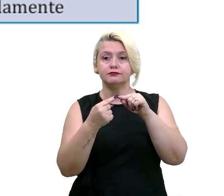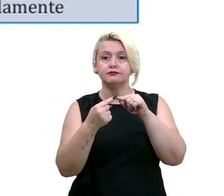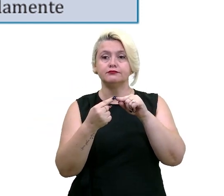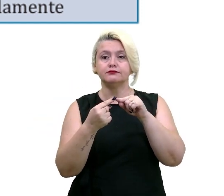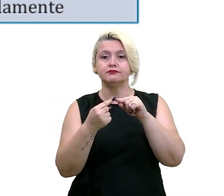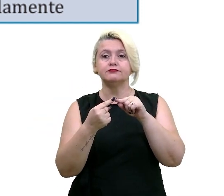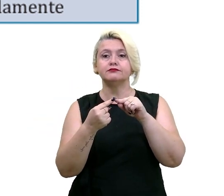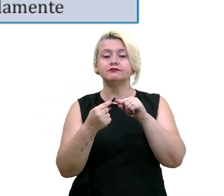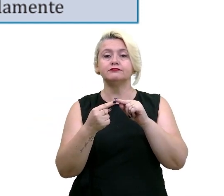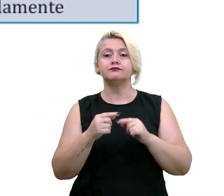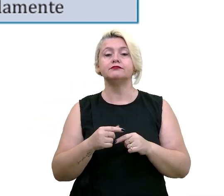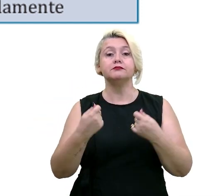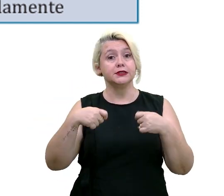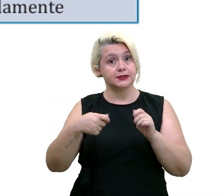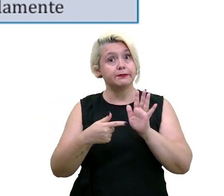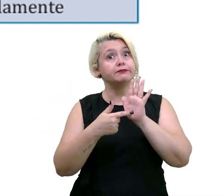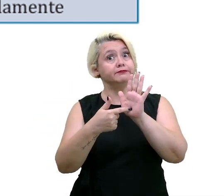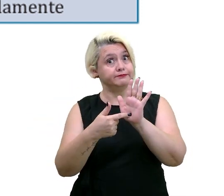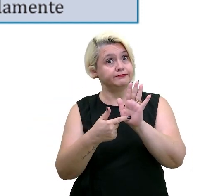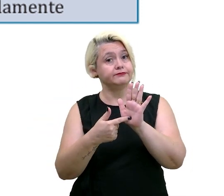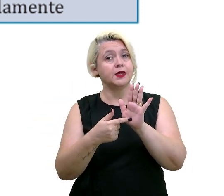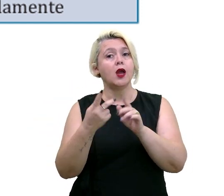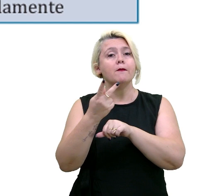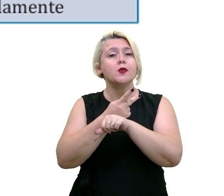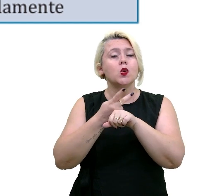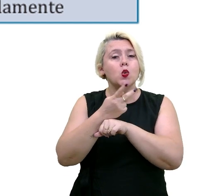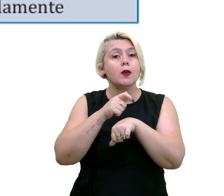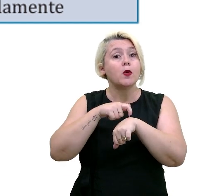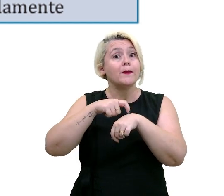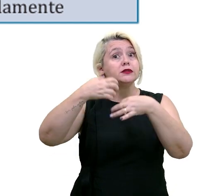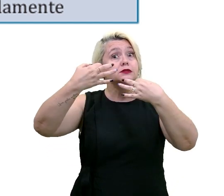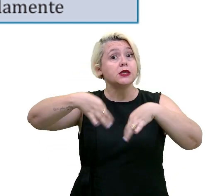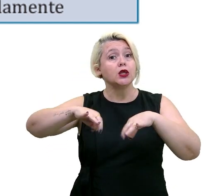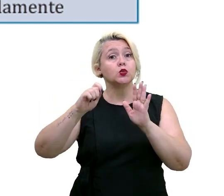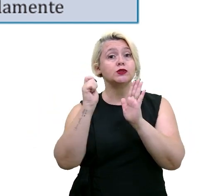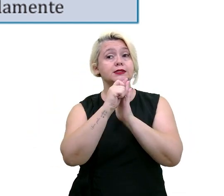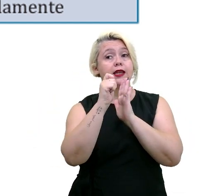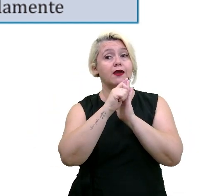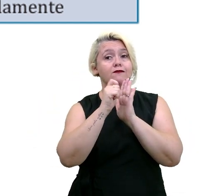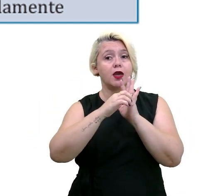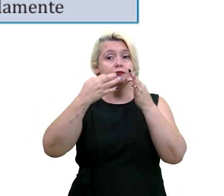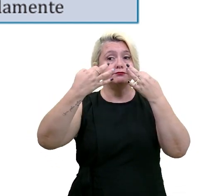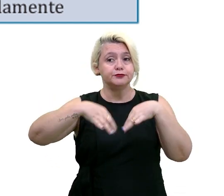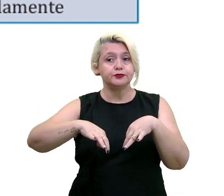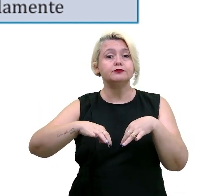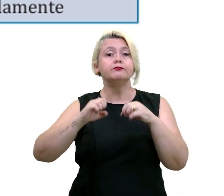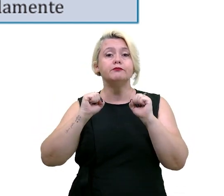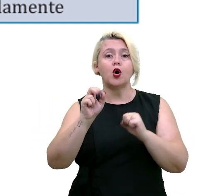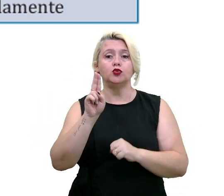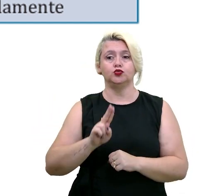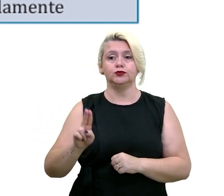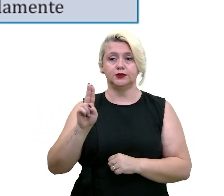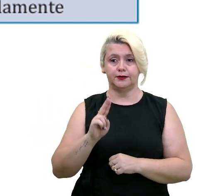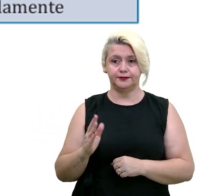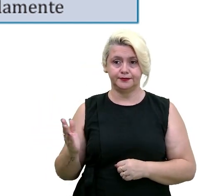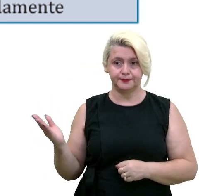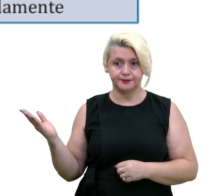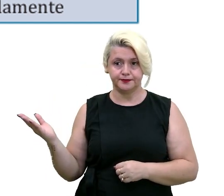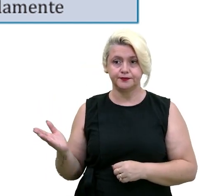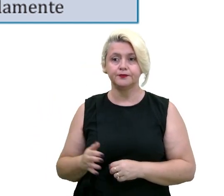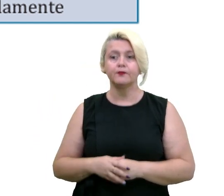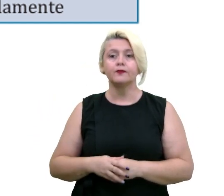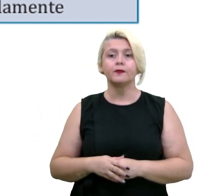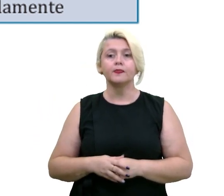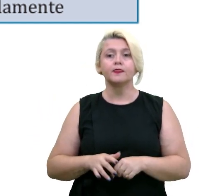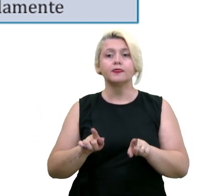elas devem estar presentes aí. Procura o momento certo em que você pode usar. Tem